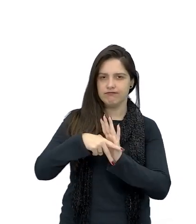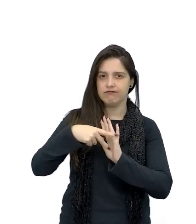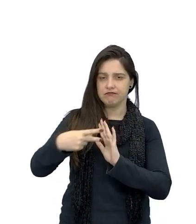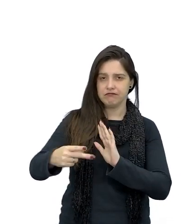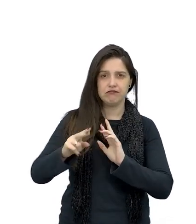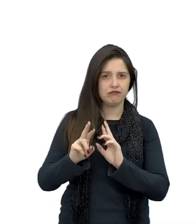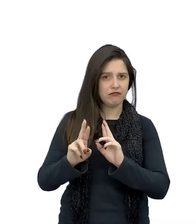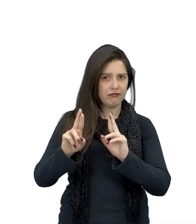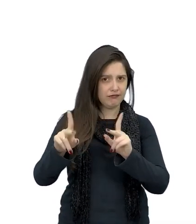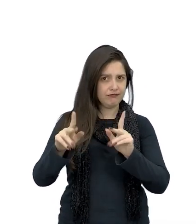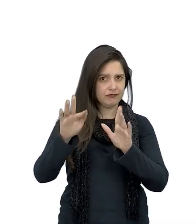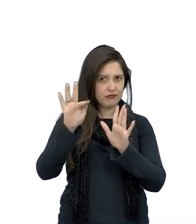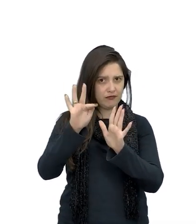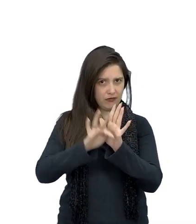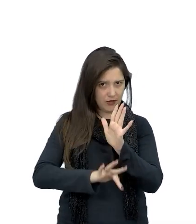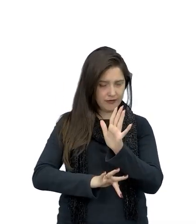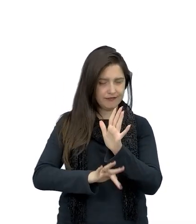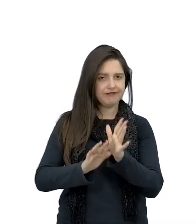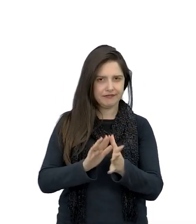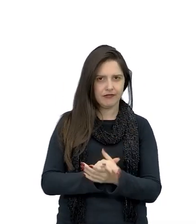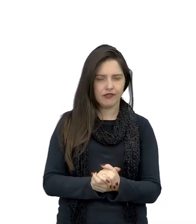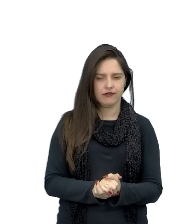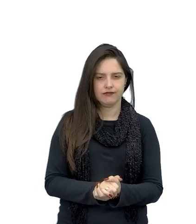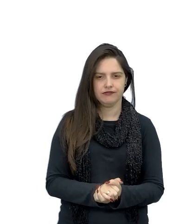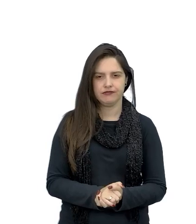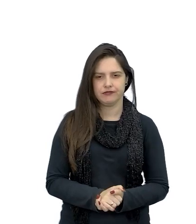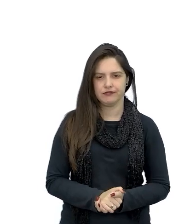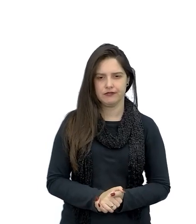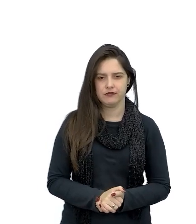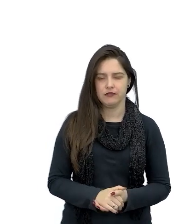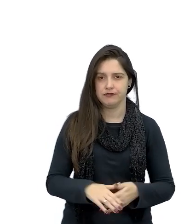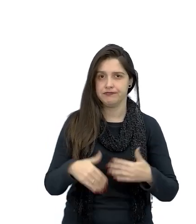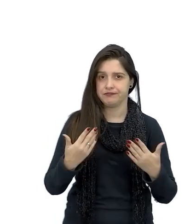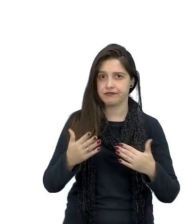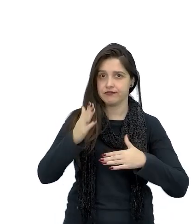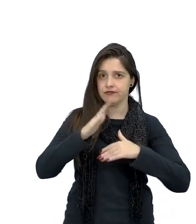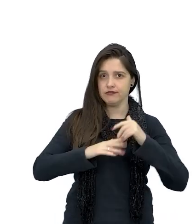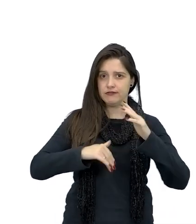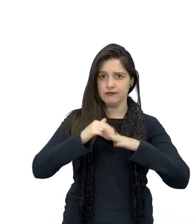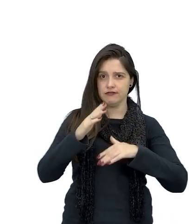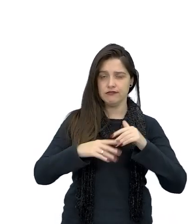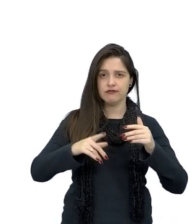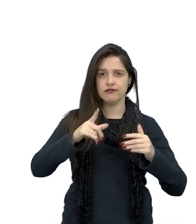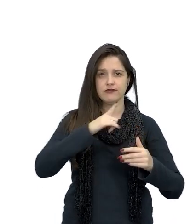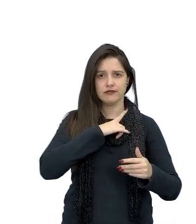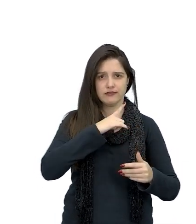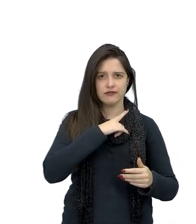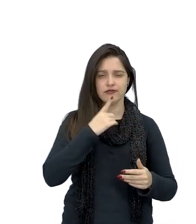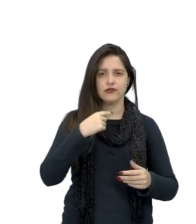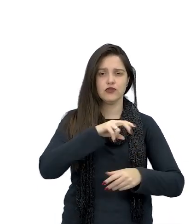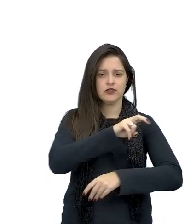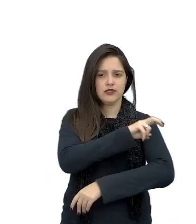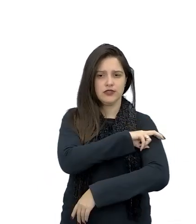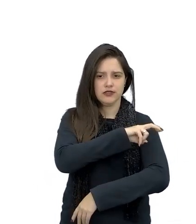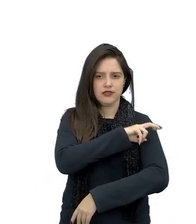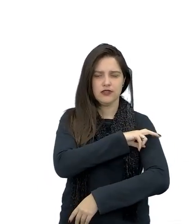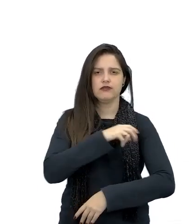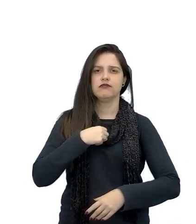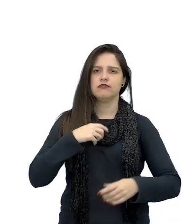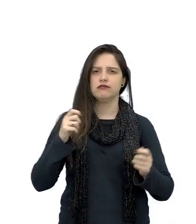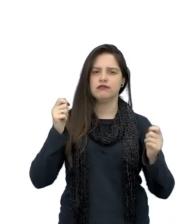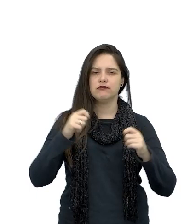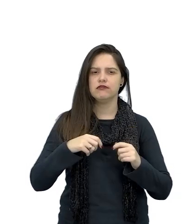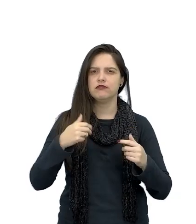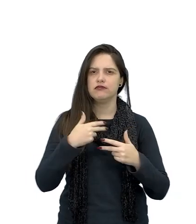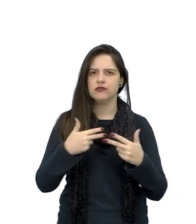próprias dos diferentes textos. Nessa habilidade aqui específica do 5º ano, espera que